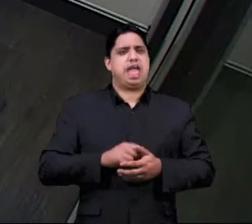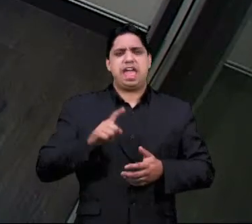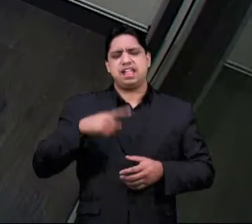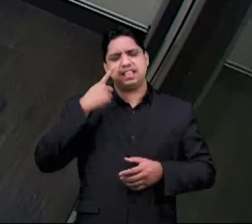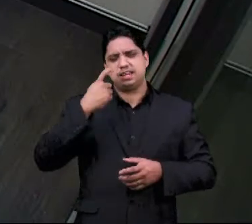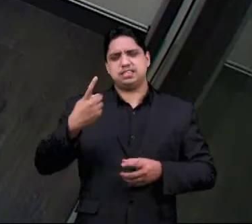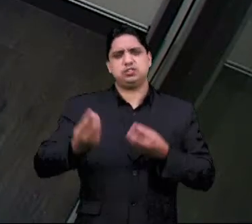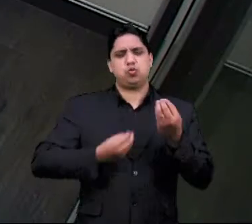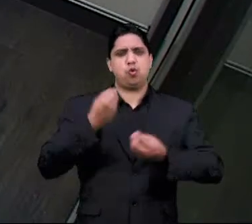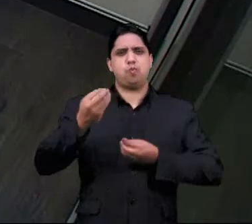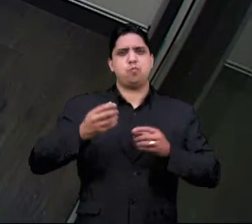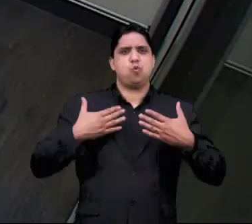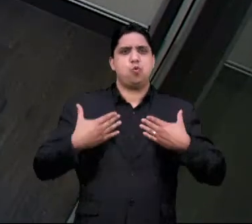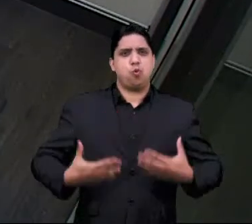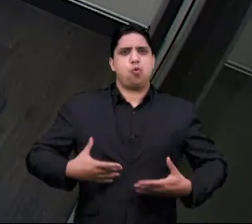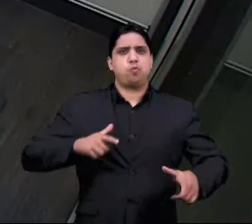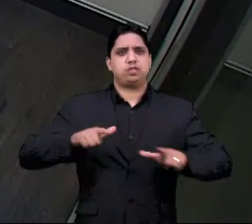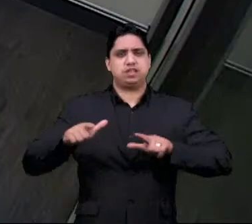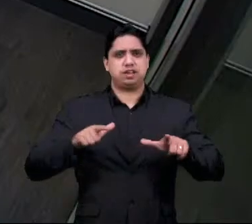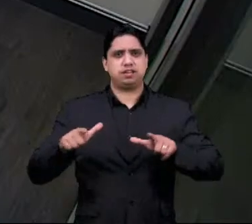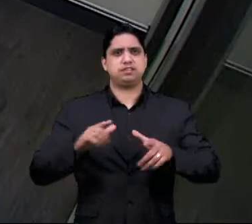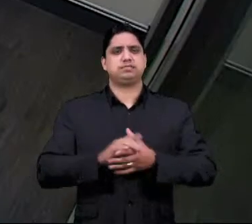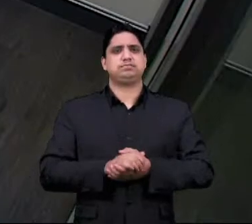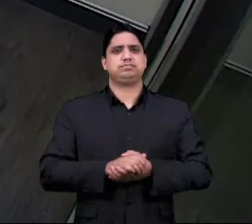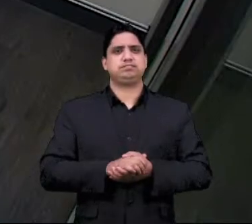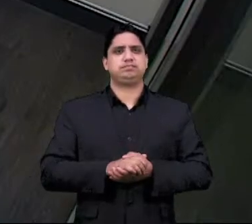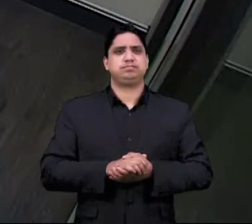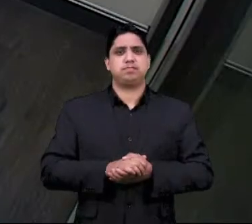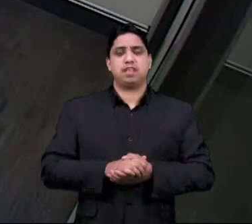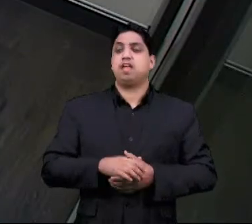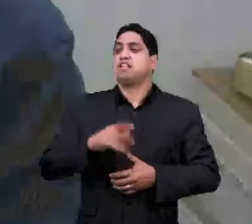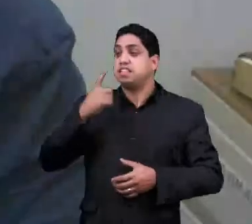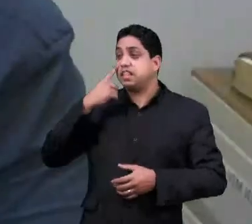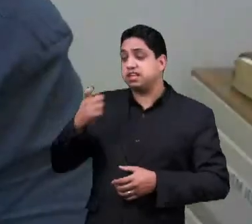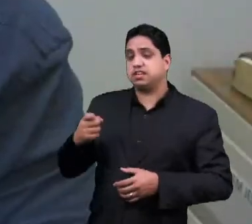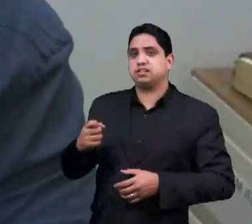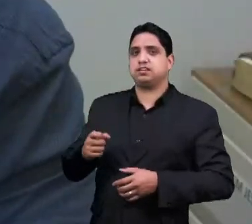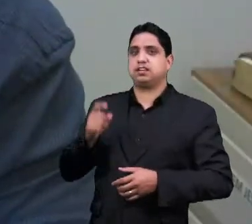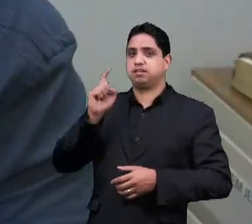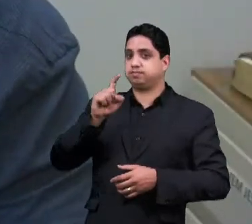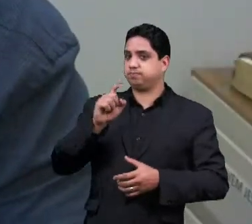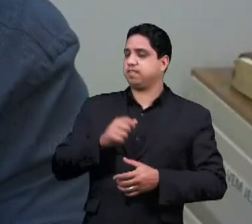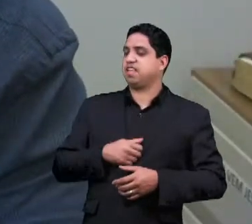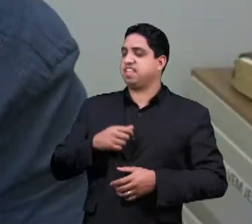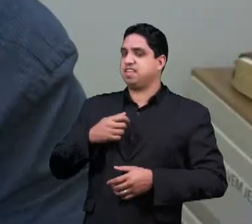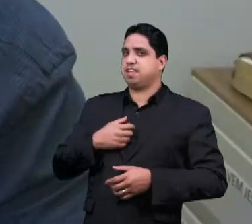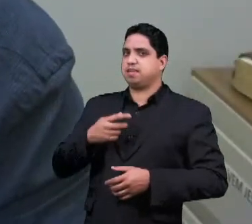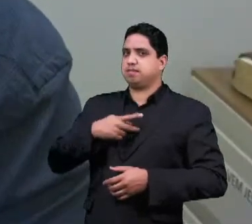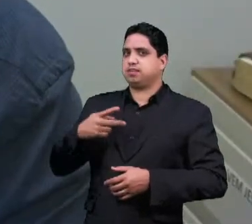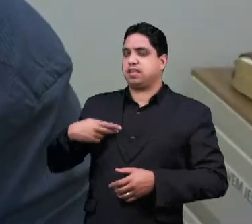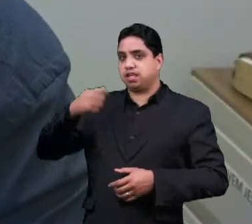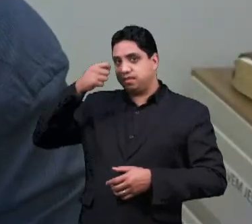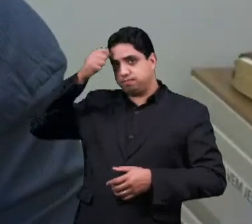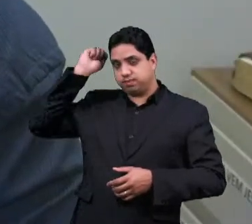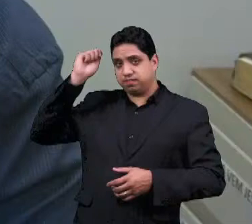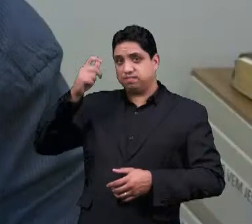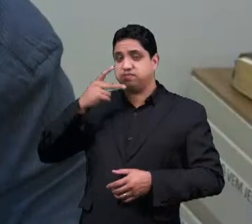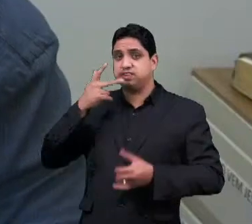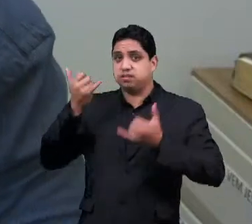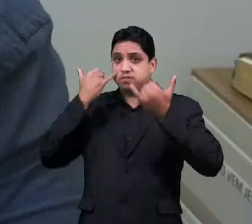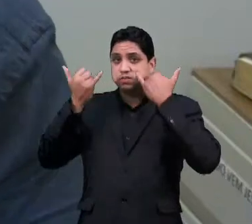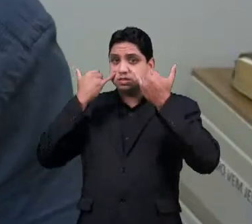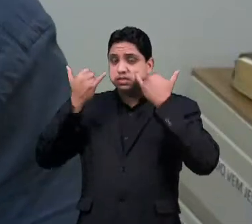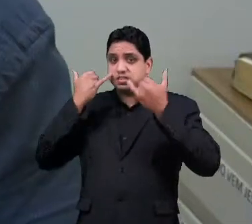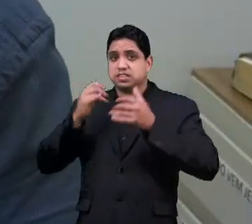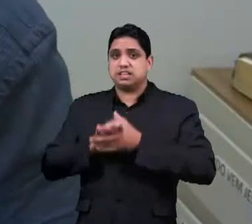interessante. Maravilha, pastor. E interessante é o seguinte, pastor Amadeu tá falando aqui, mas eu queria dar uma informação para os irmãos